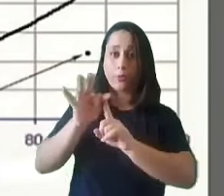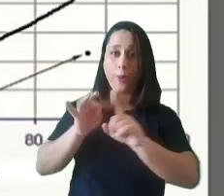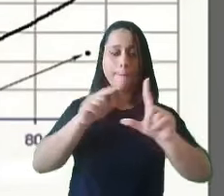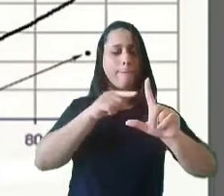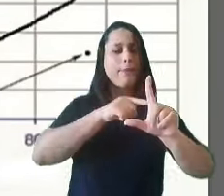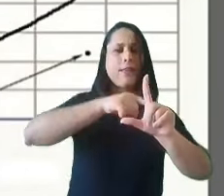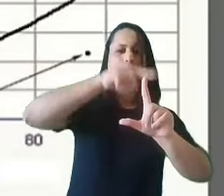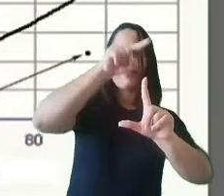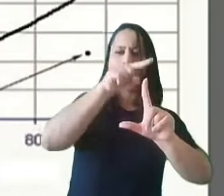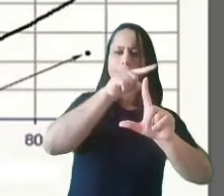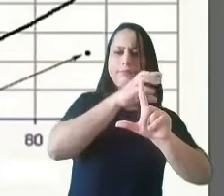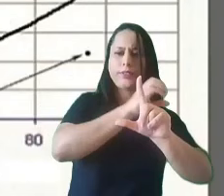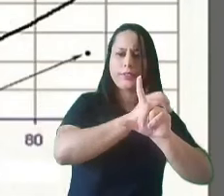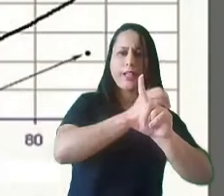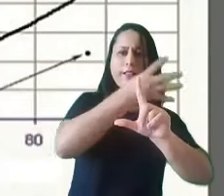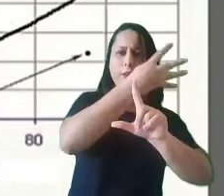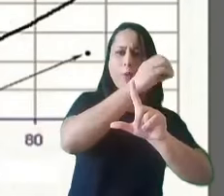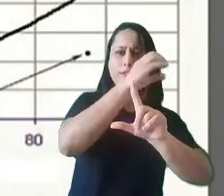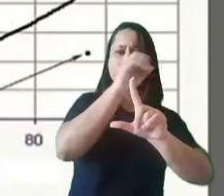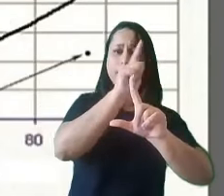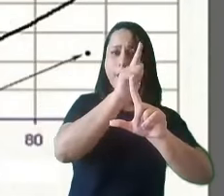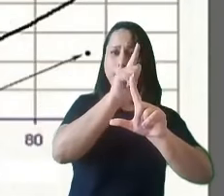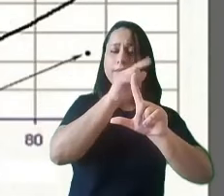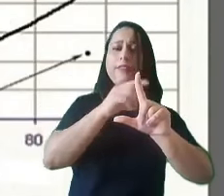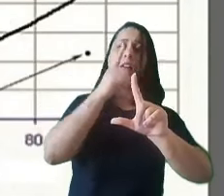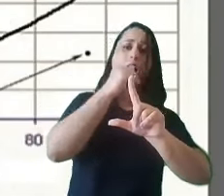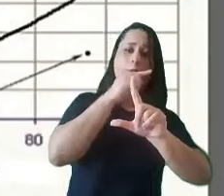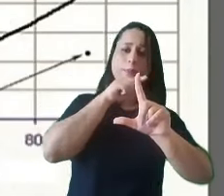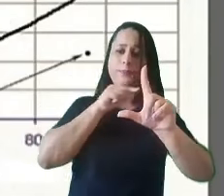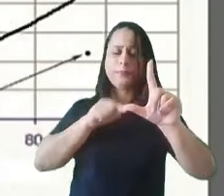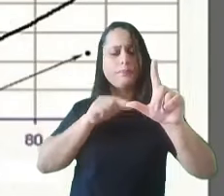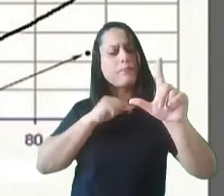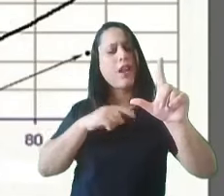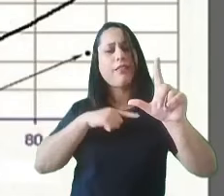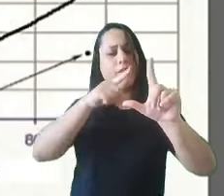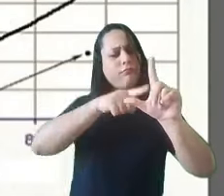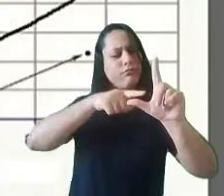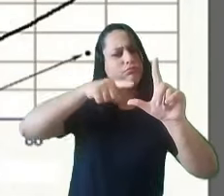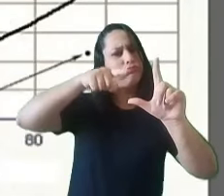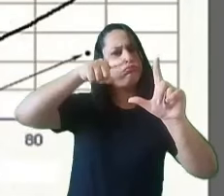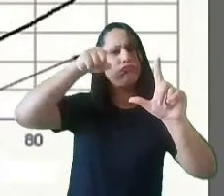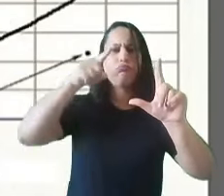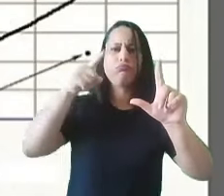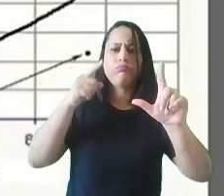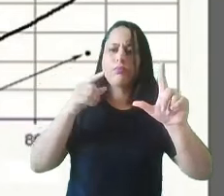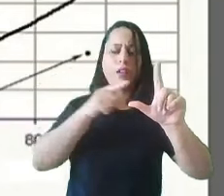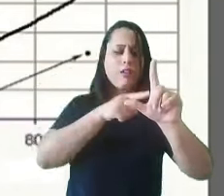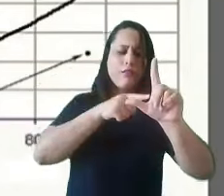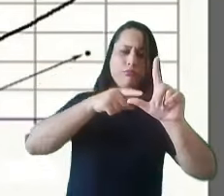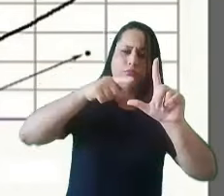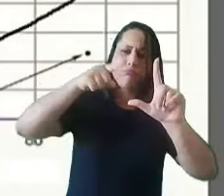No eixo X, nós temos, marcando a temperatura, que vai de 0 até